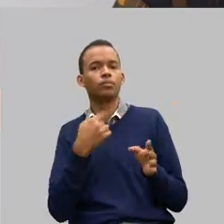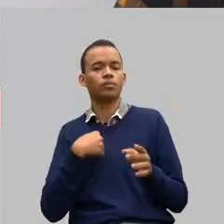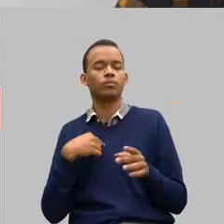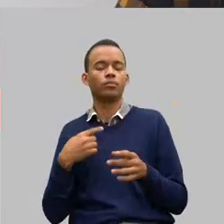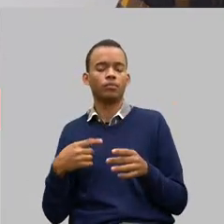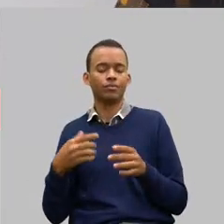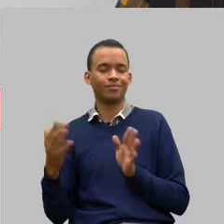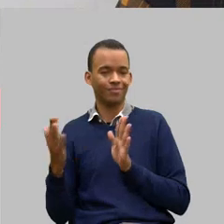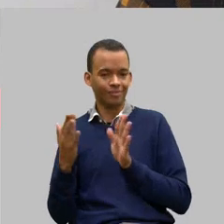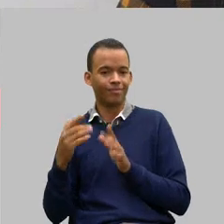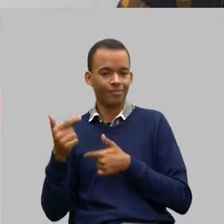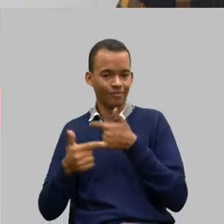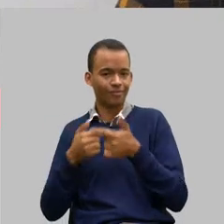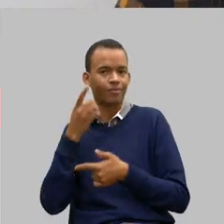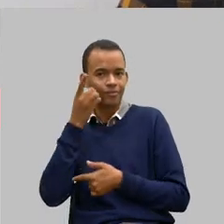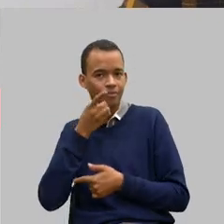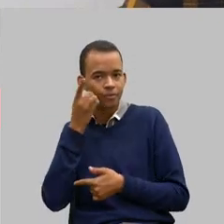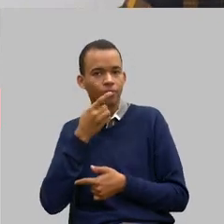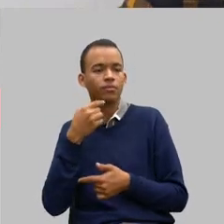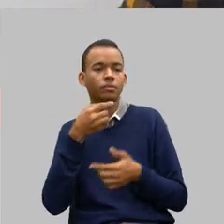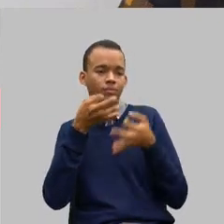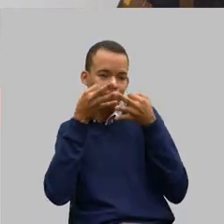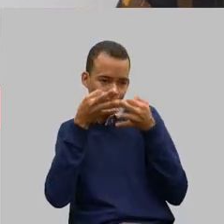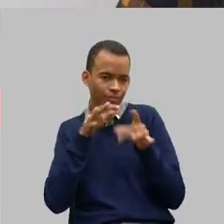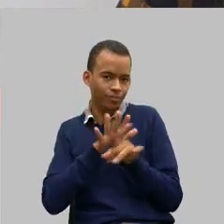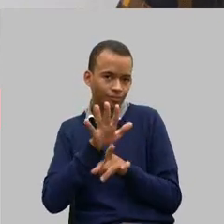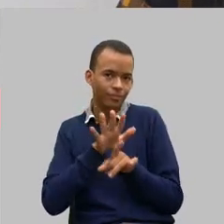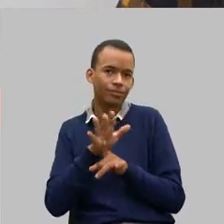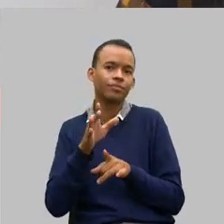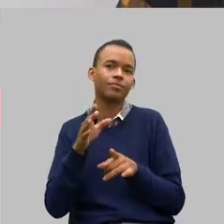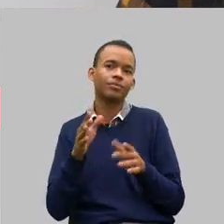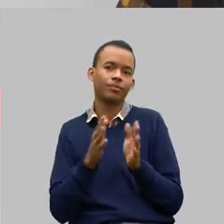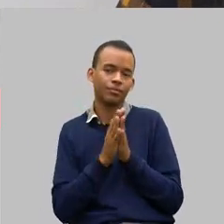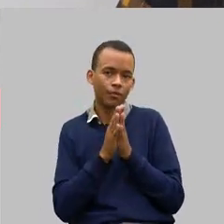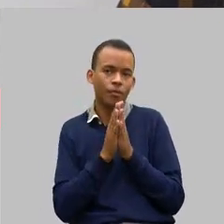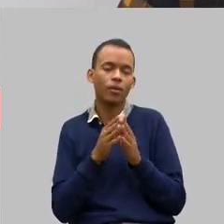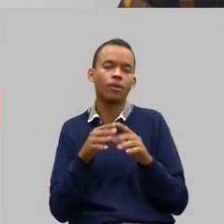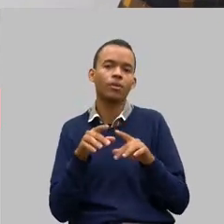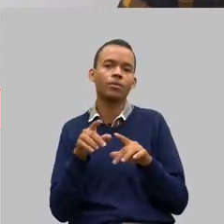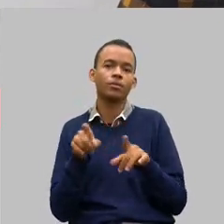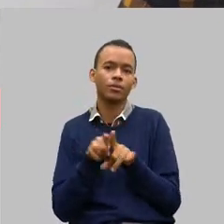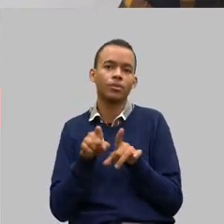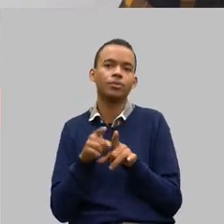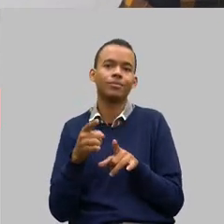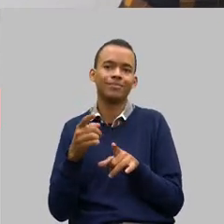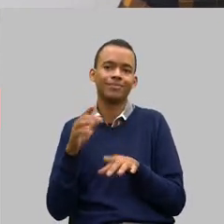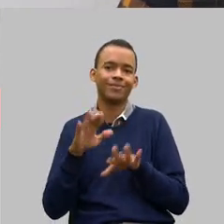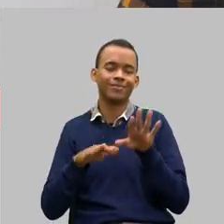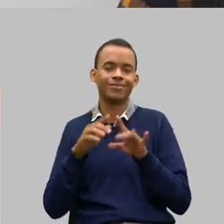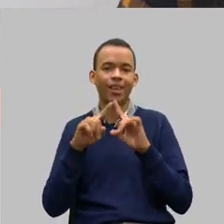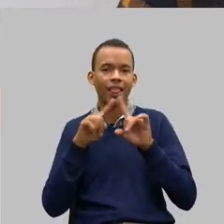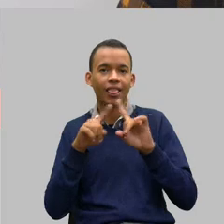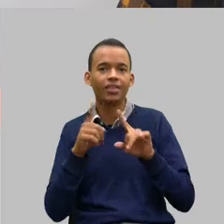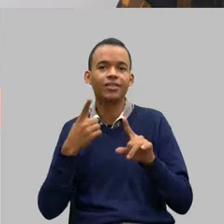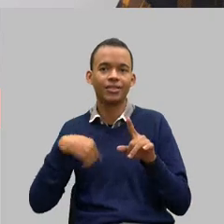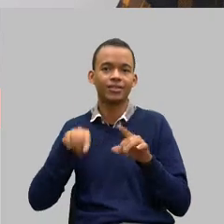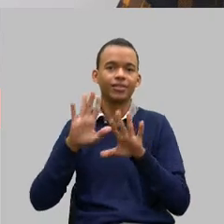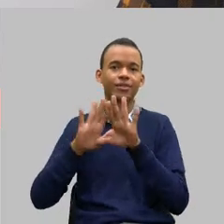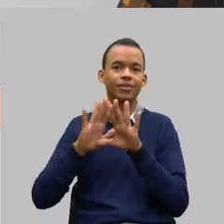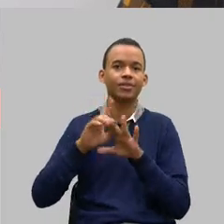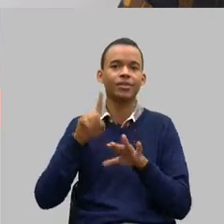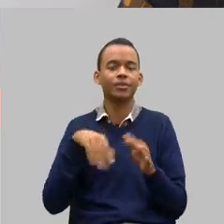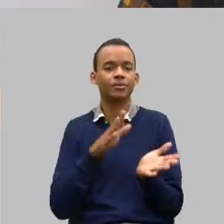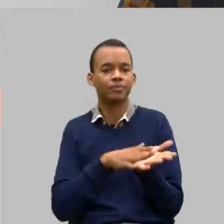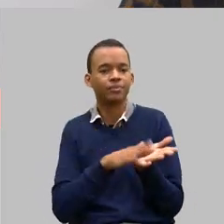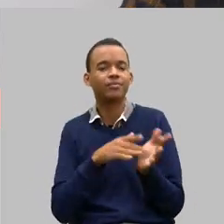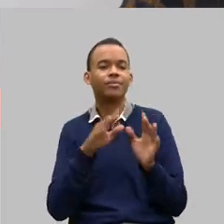PES carinho aí nas nossas demandas mas eu eu falo que o pessoal critica vem falando que a gente é Assembleia parabeniza que a